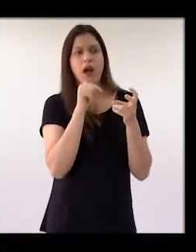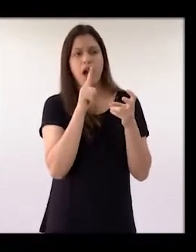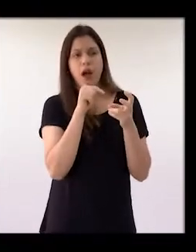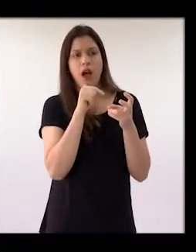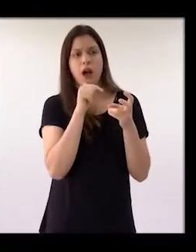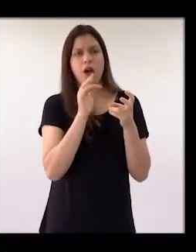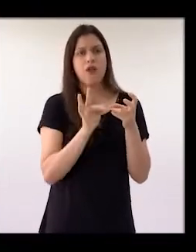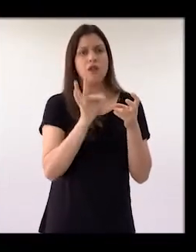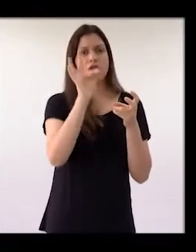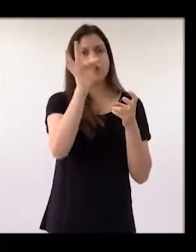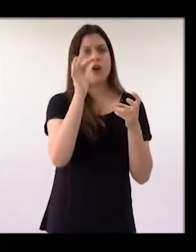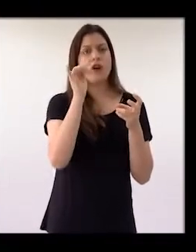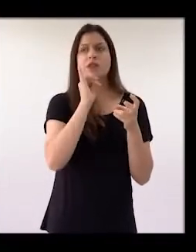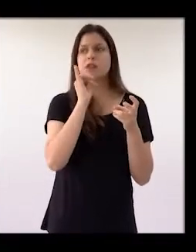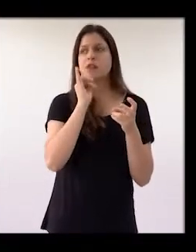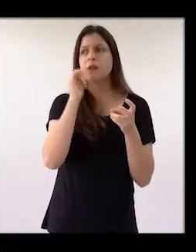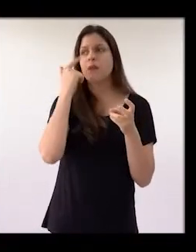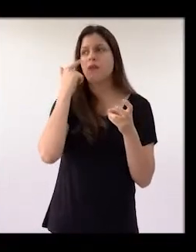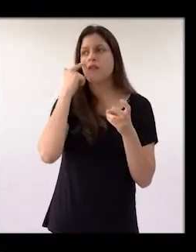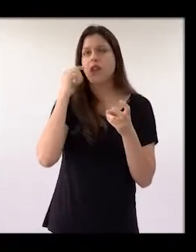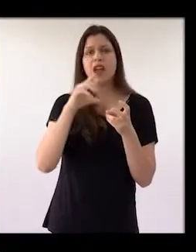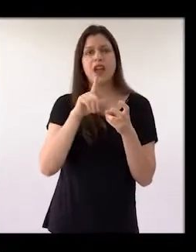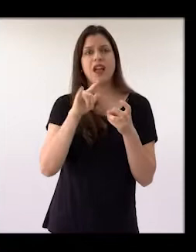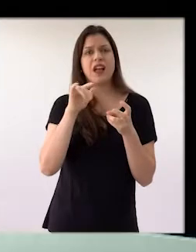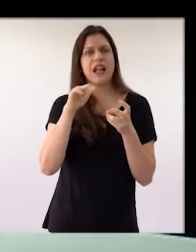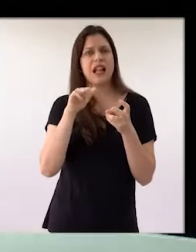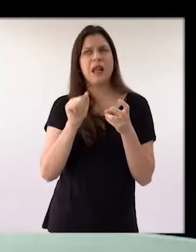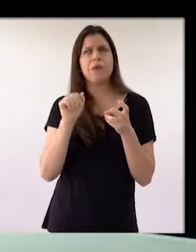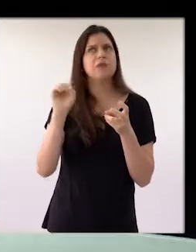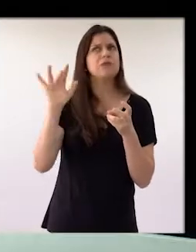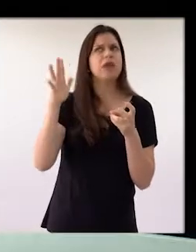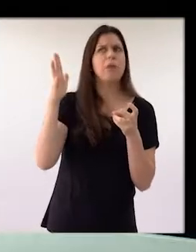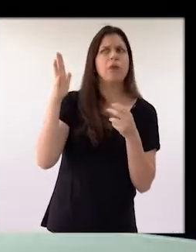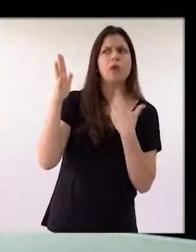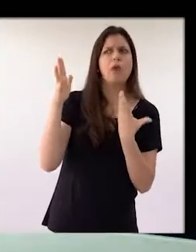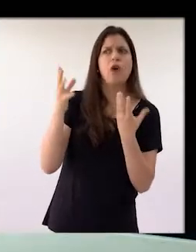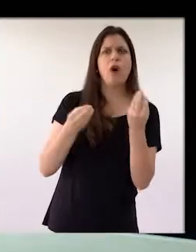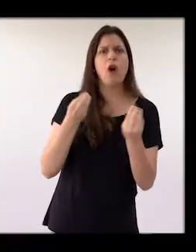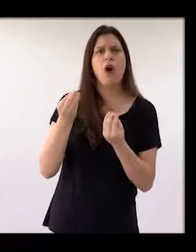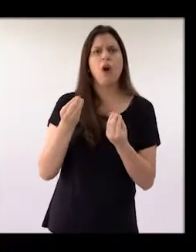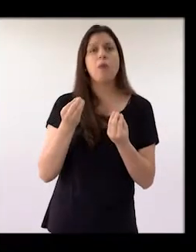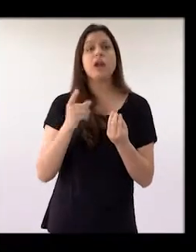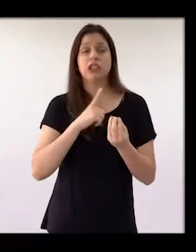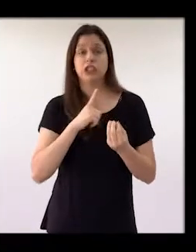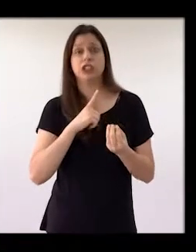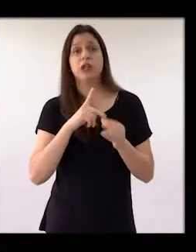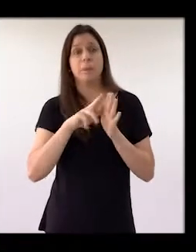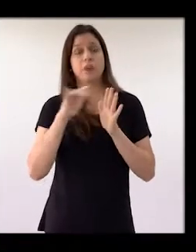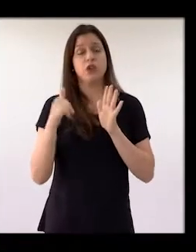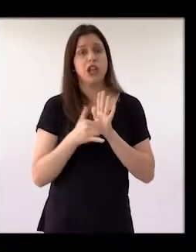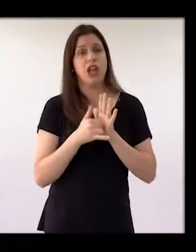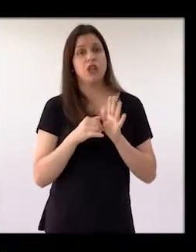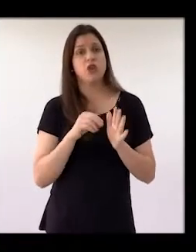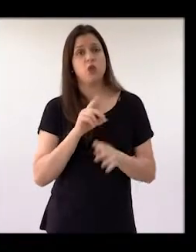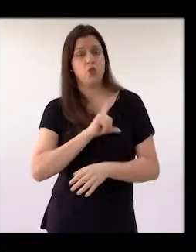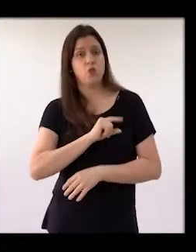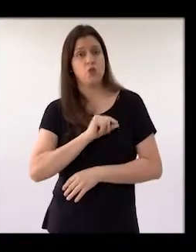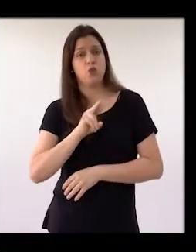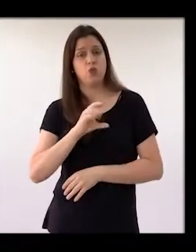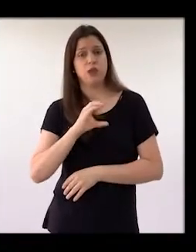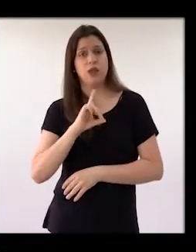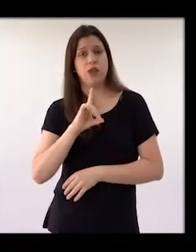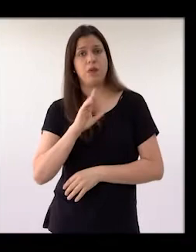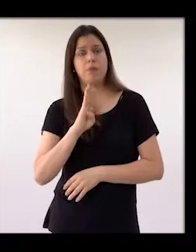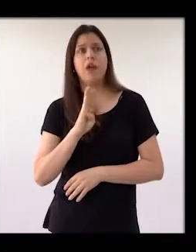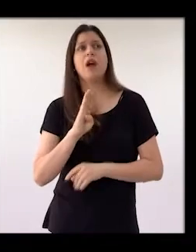Então, prever o consumo de água através do clima. Então, eu fiz esse estudo com eles, tinha um projeto estabelecido na OCDB com eles, né, em parceria, e eu